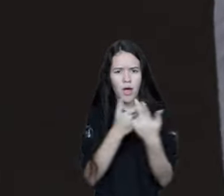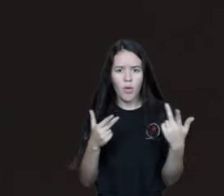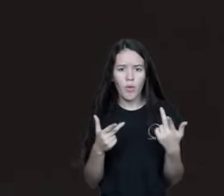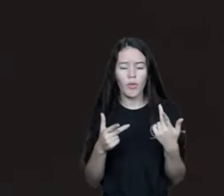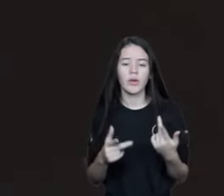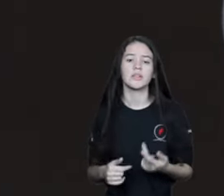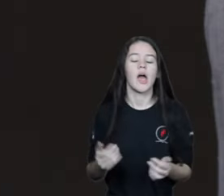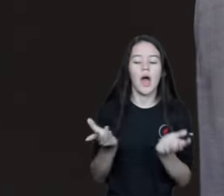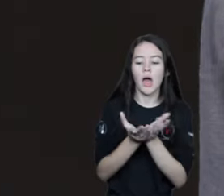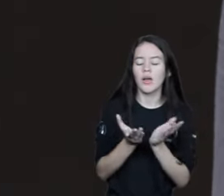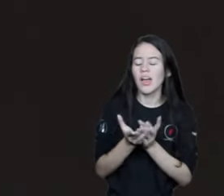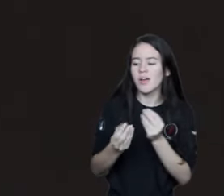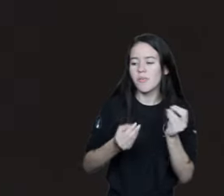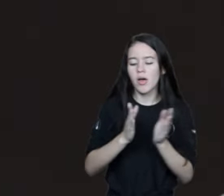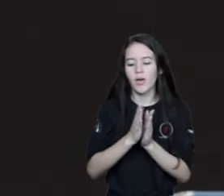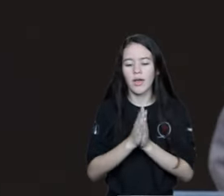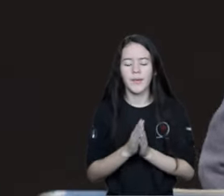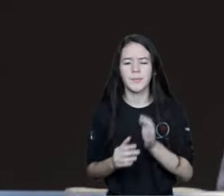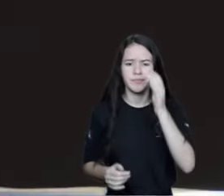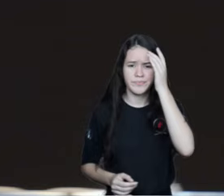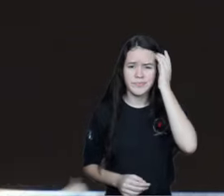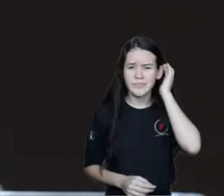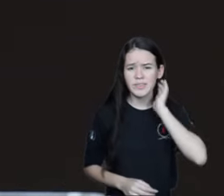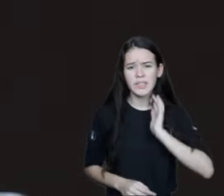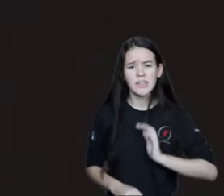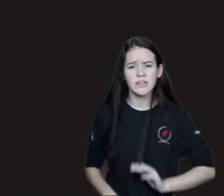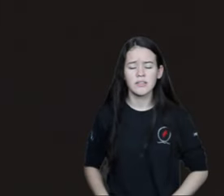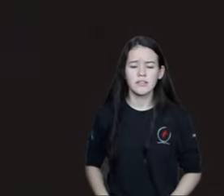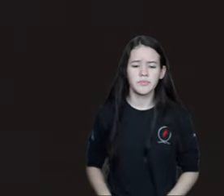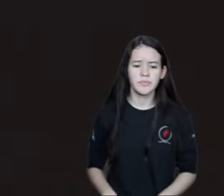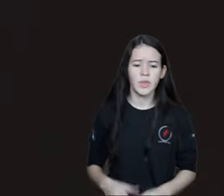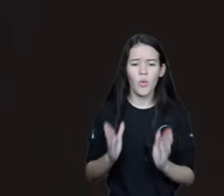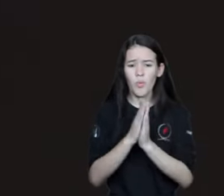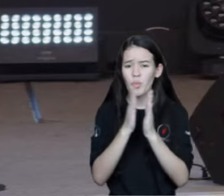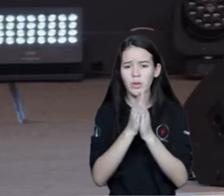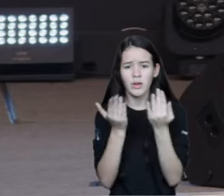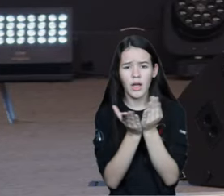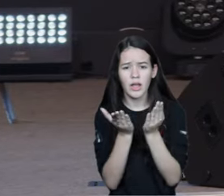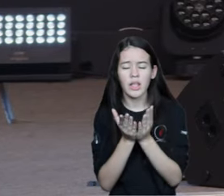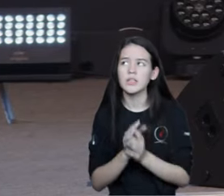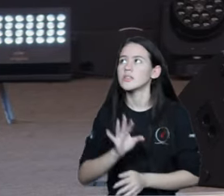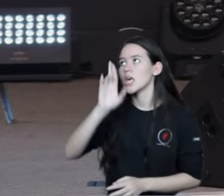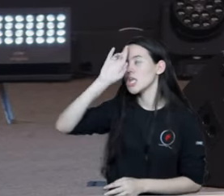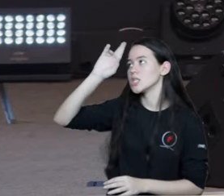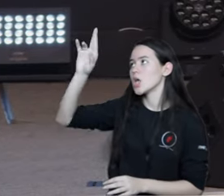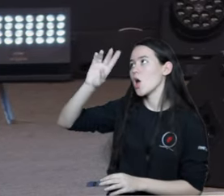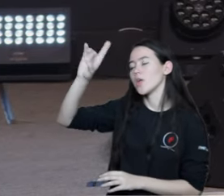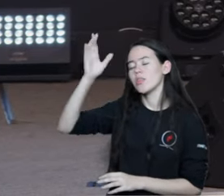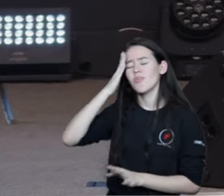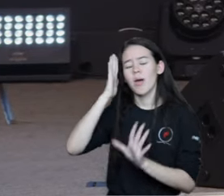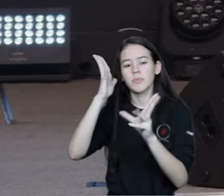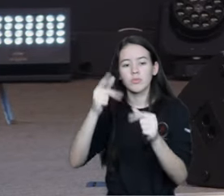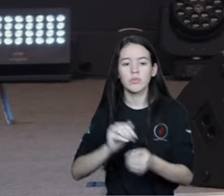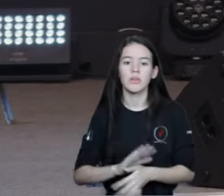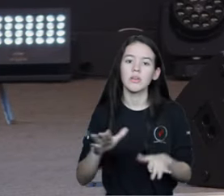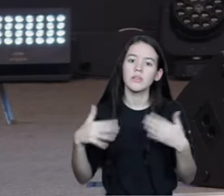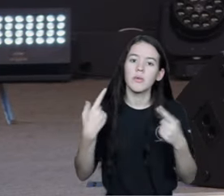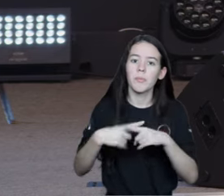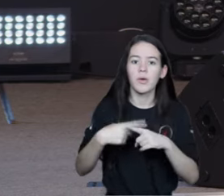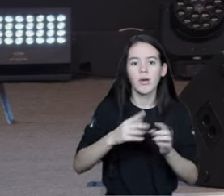aí O crente como é que orar pois eu fico achando é um negócio é Fabuloso a oração dos crentes Senhor Tu sabes então para que tá